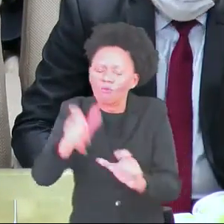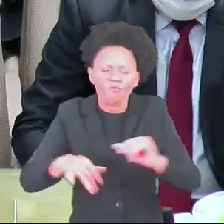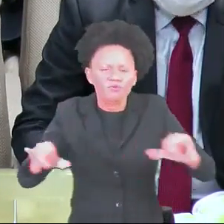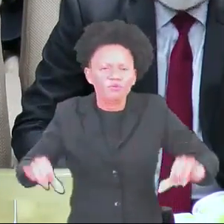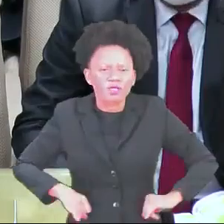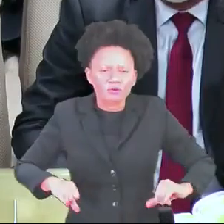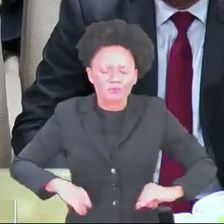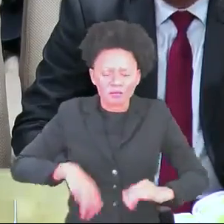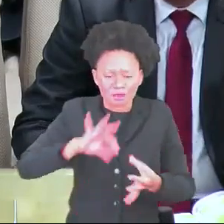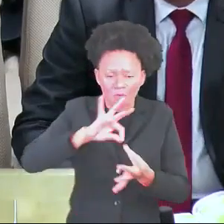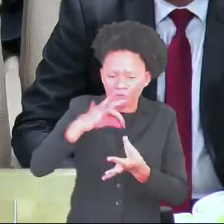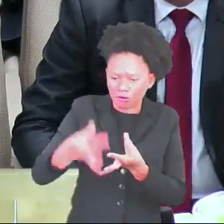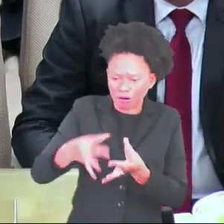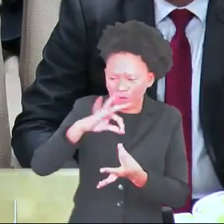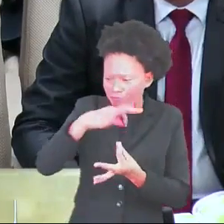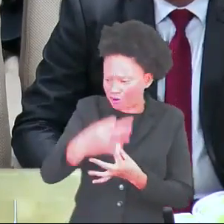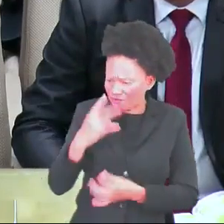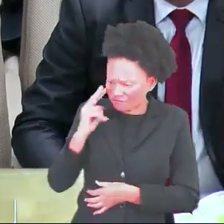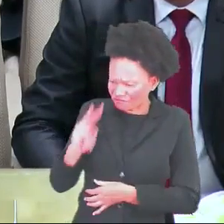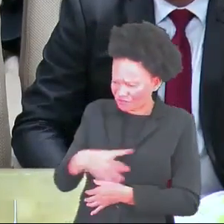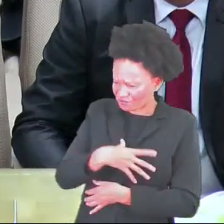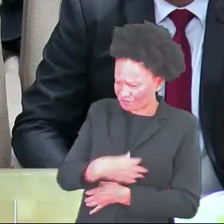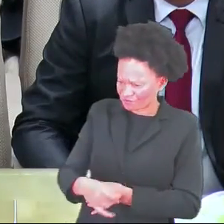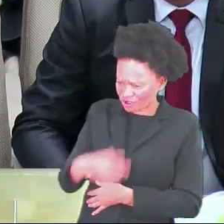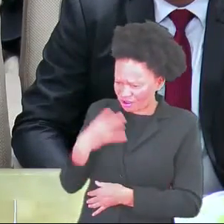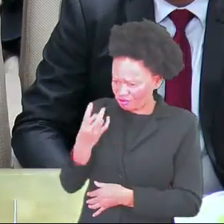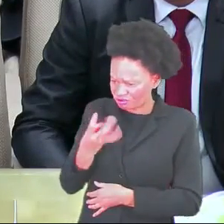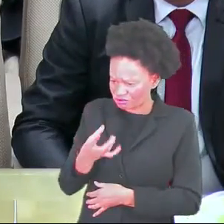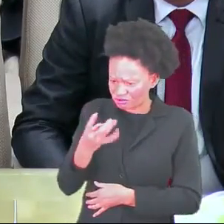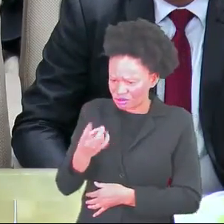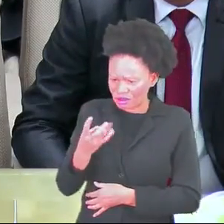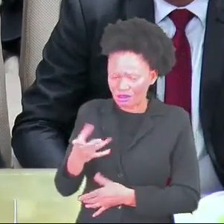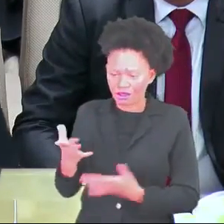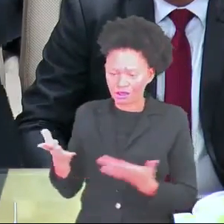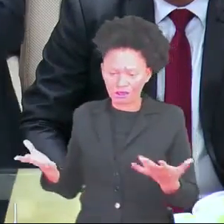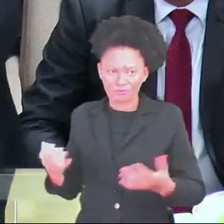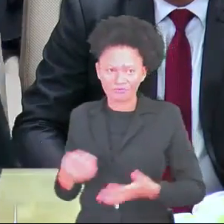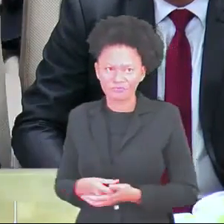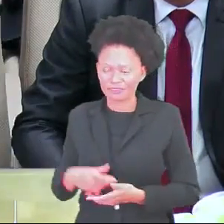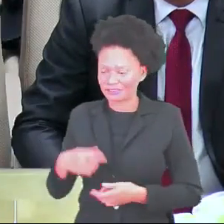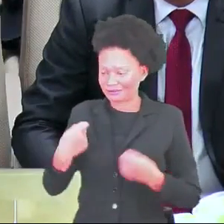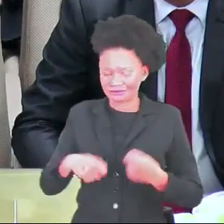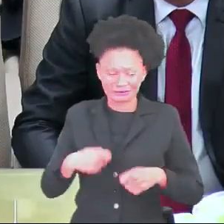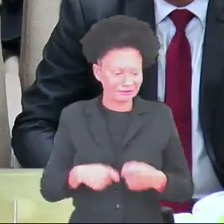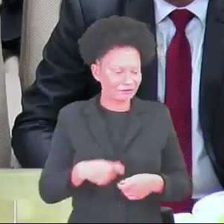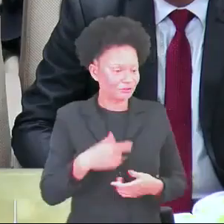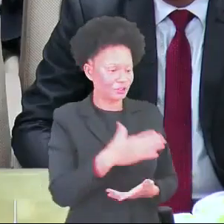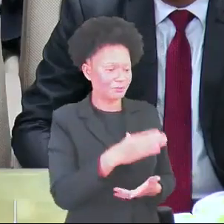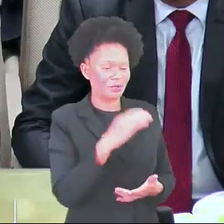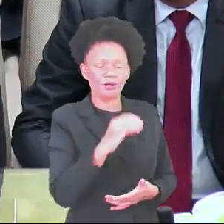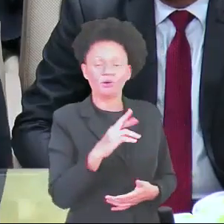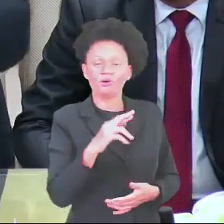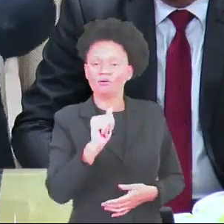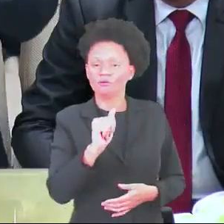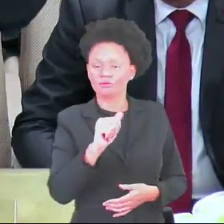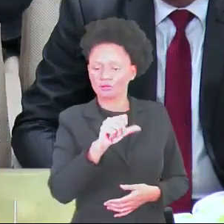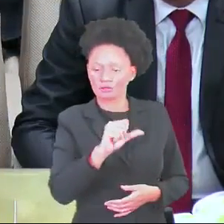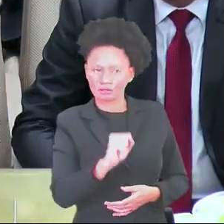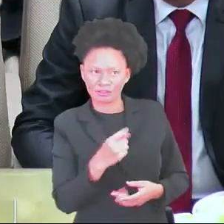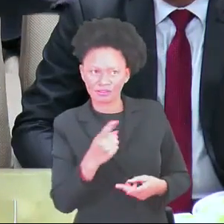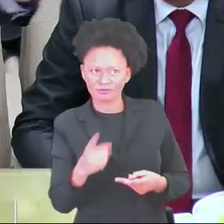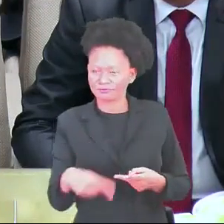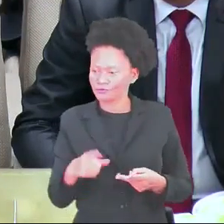Você olha para o seu filho que está nas drogas, com a sua visão natural, dizendo: tenho que chamar o CRAS, tenho que chamar, como é que chama aqui,